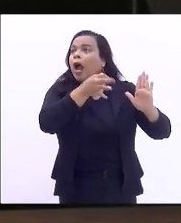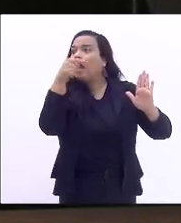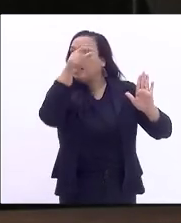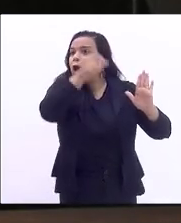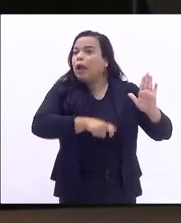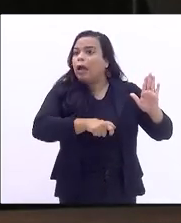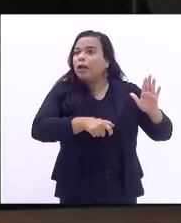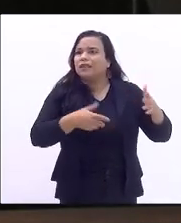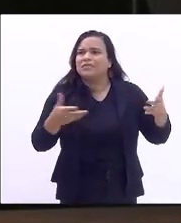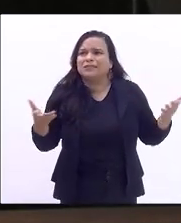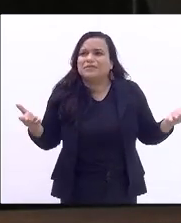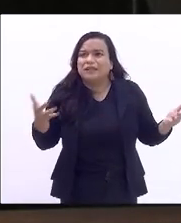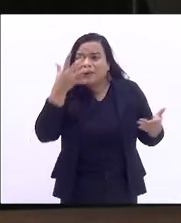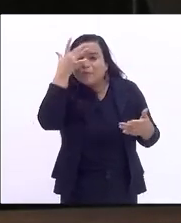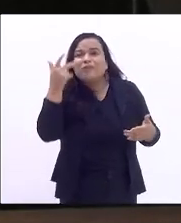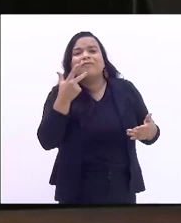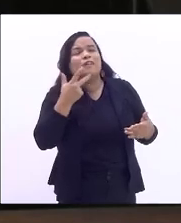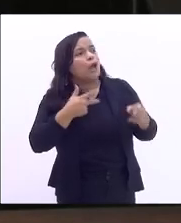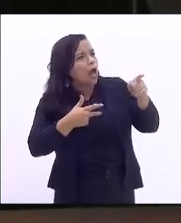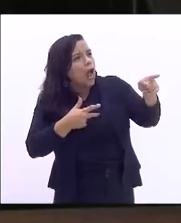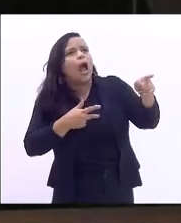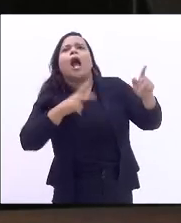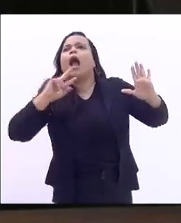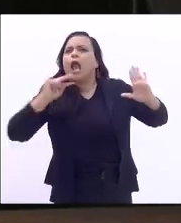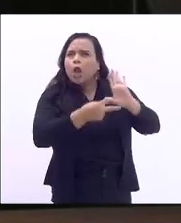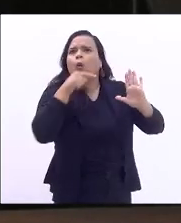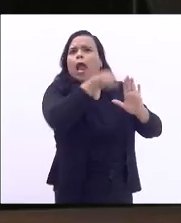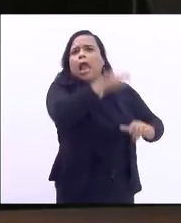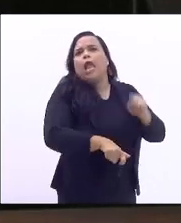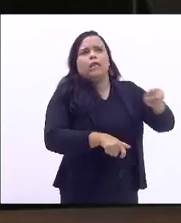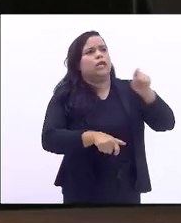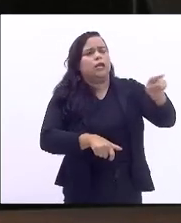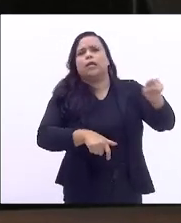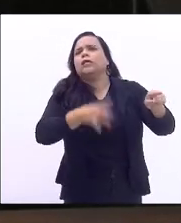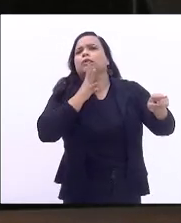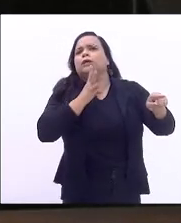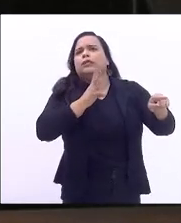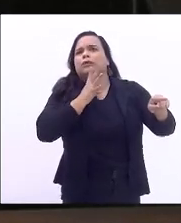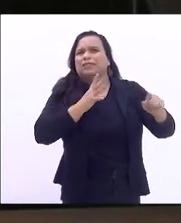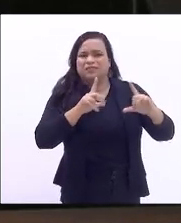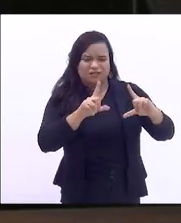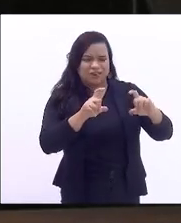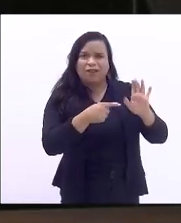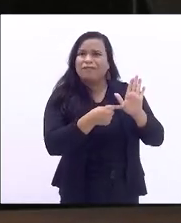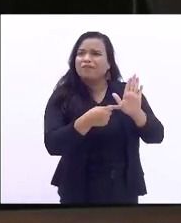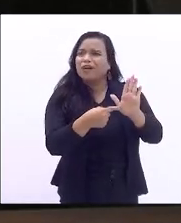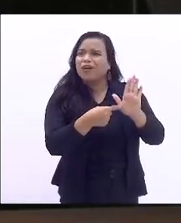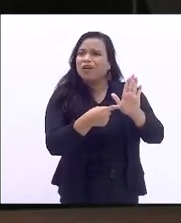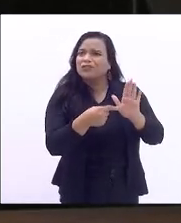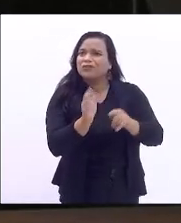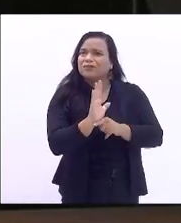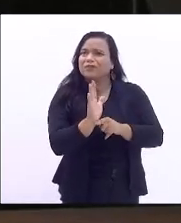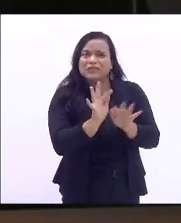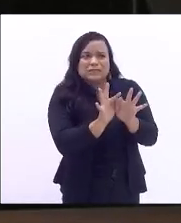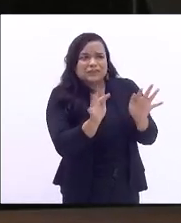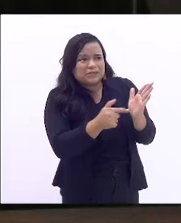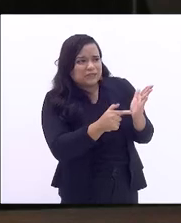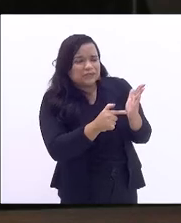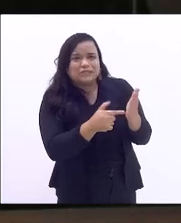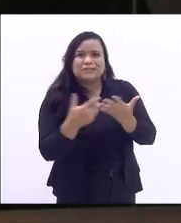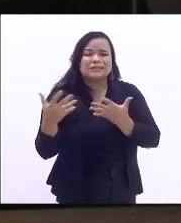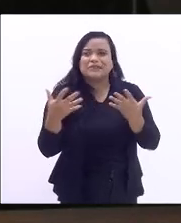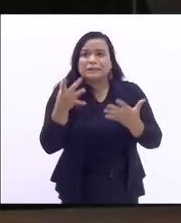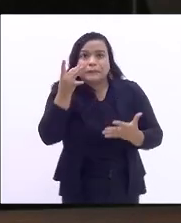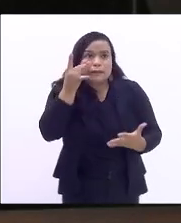por alguém que disse ter reconhecido o feito o reconhecimento por meio de uma foto por meio de um vídeo Isso